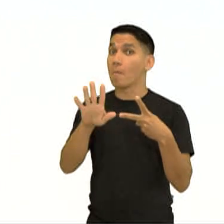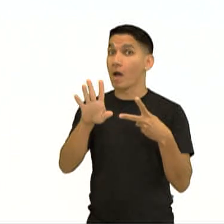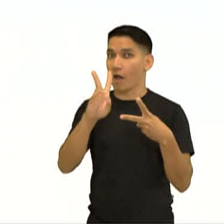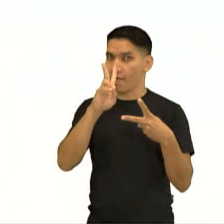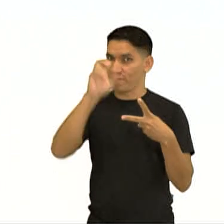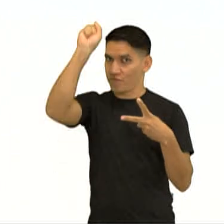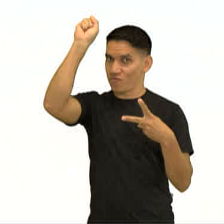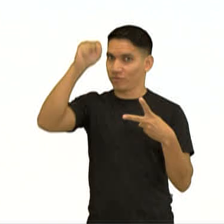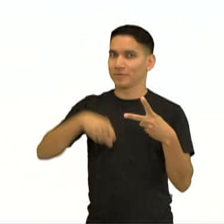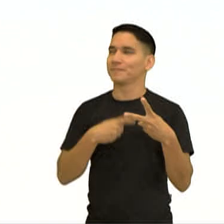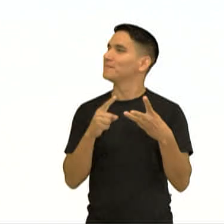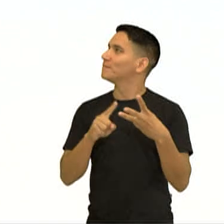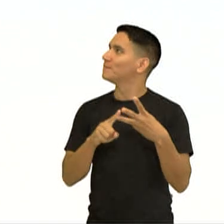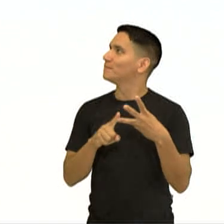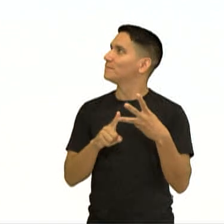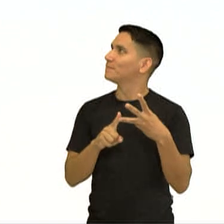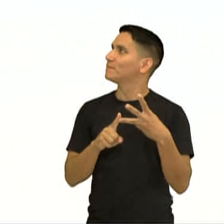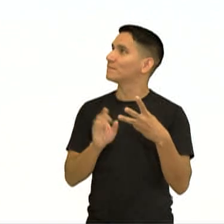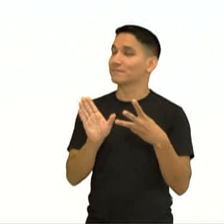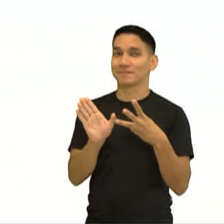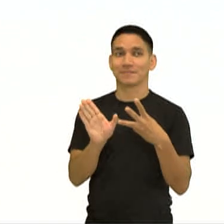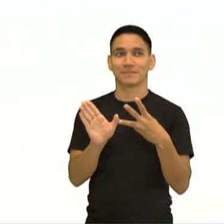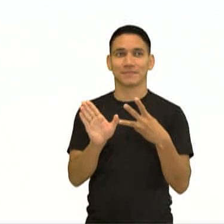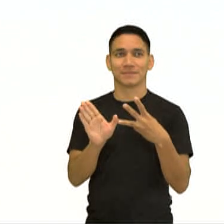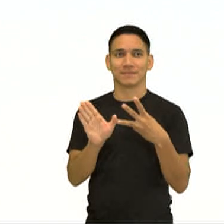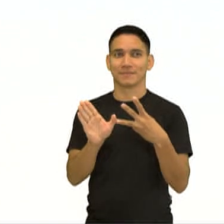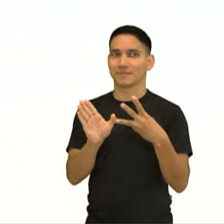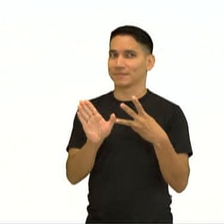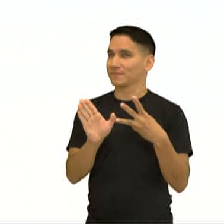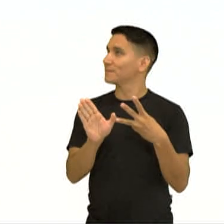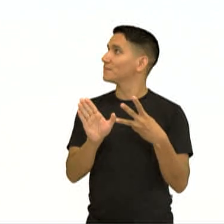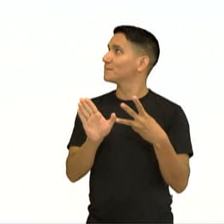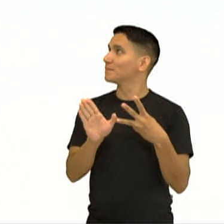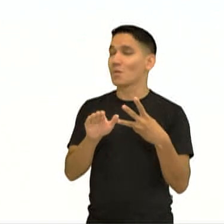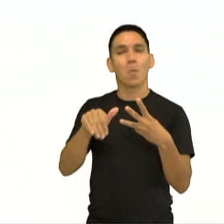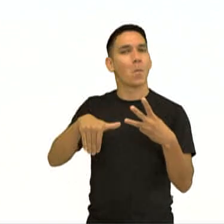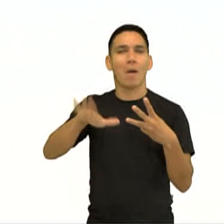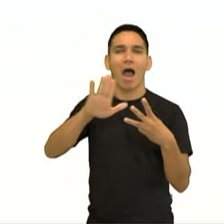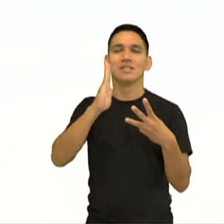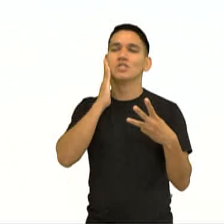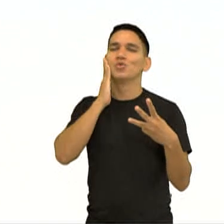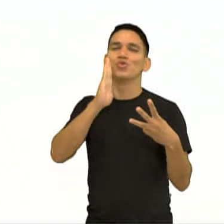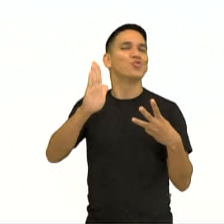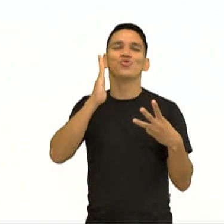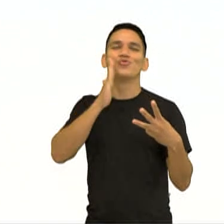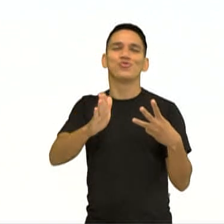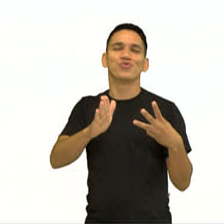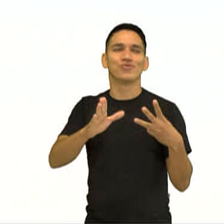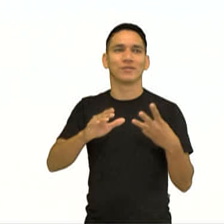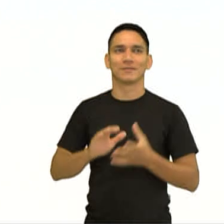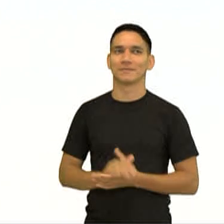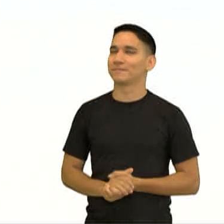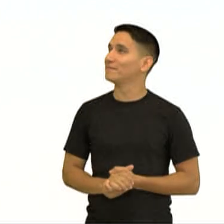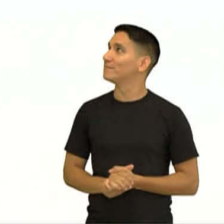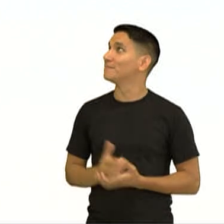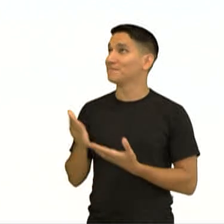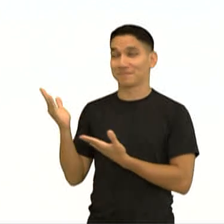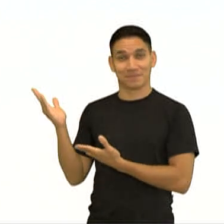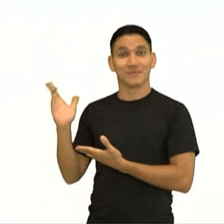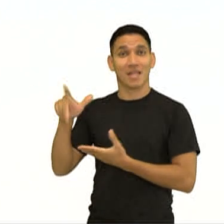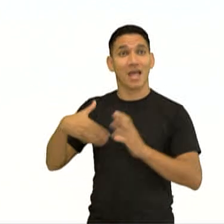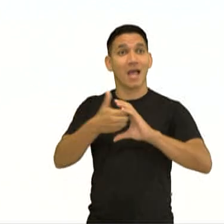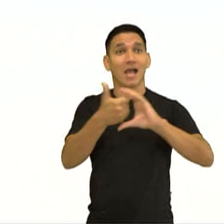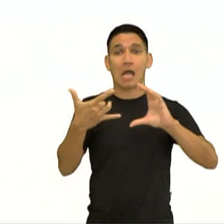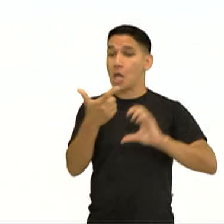forte. Bei Bei is the bluest mascot. Bei Bei é o mais azul, é o mascote mais azul, ou seja, essa característica